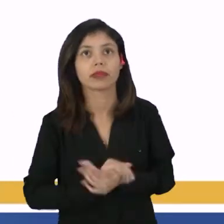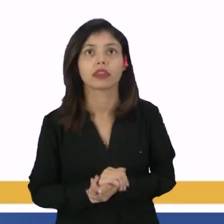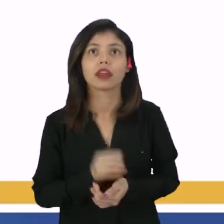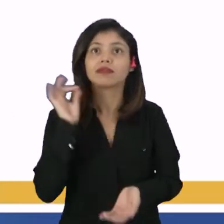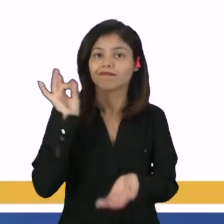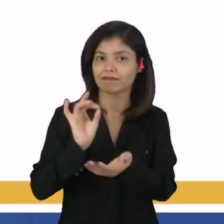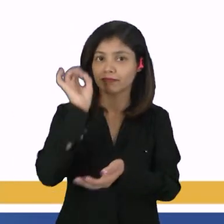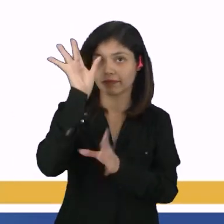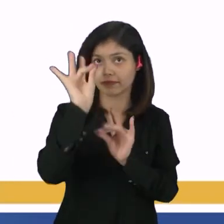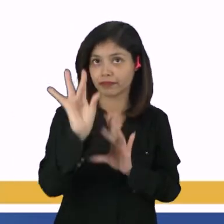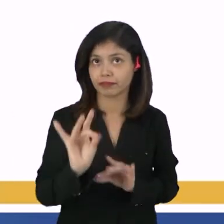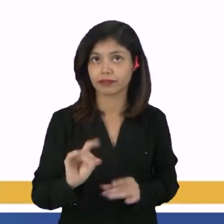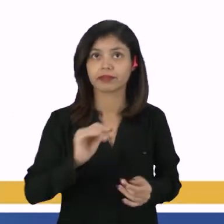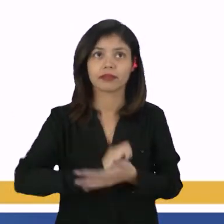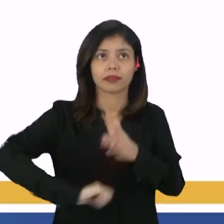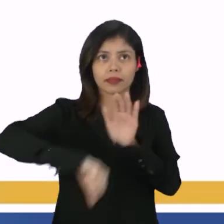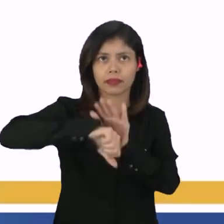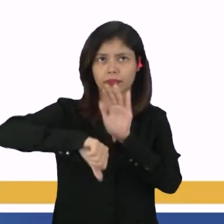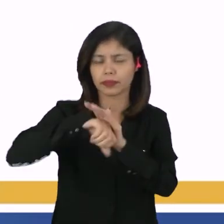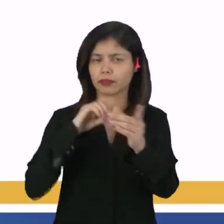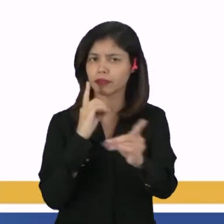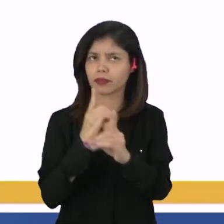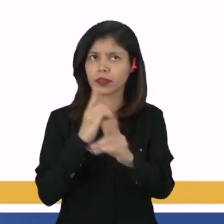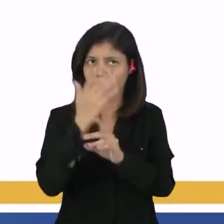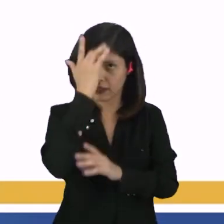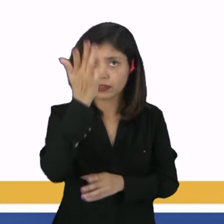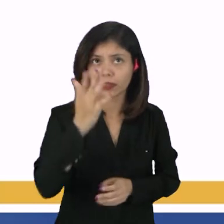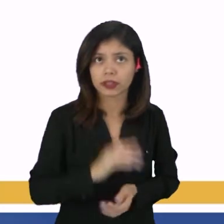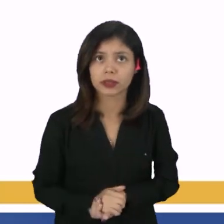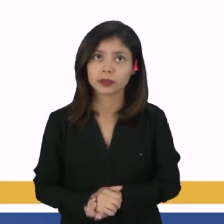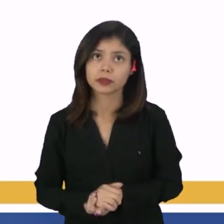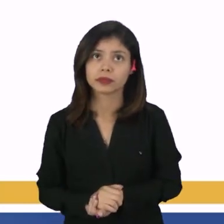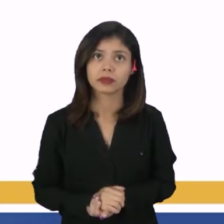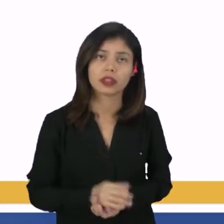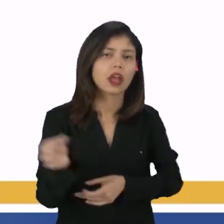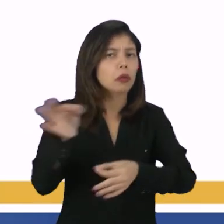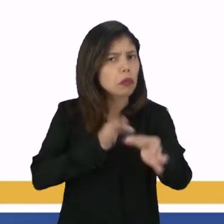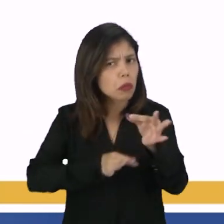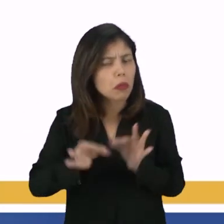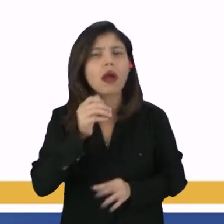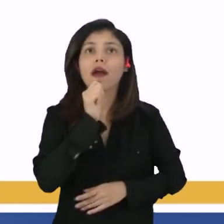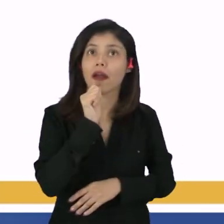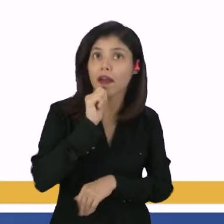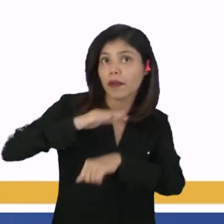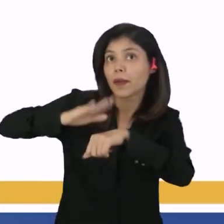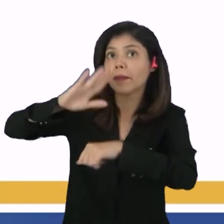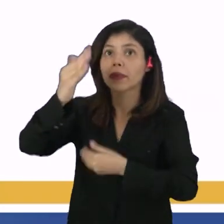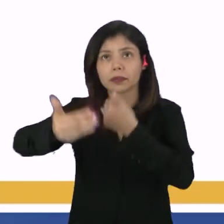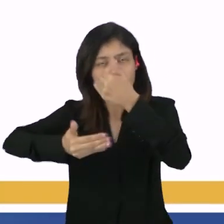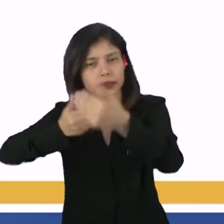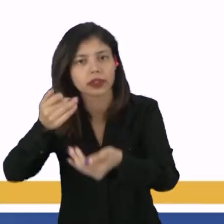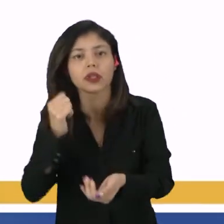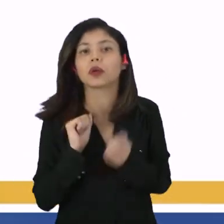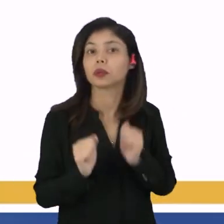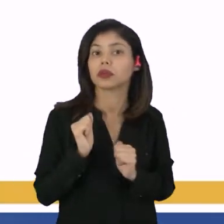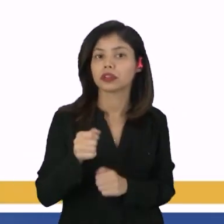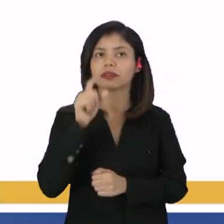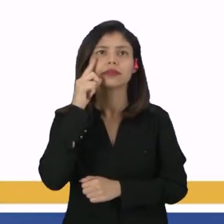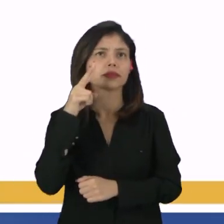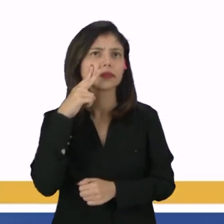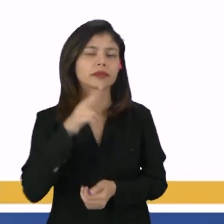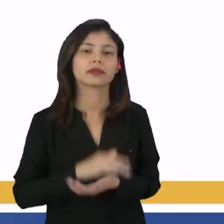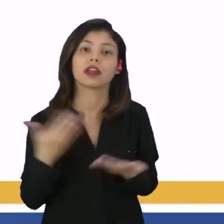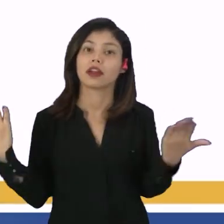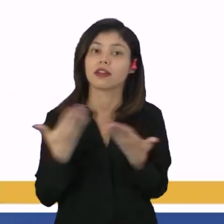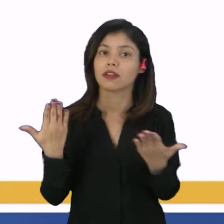vez mais, esses crimes têm sido descobertos com mais facilidade. Para agilizar ainda mais o processo, pode-se fazer o seguinte,